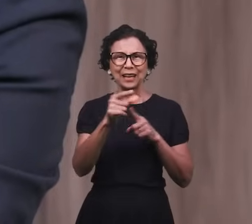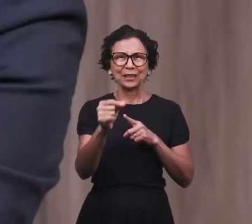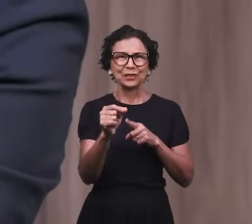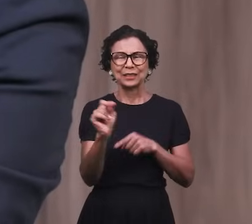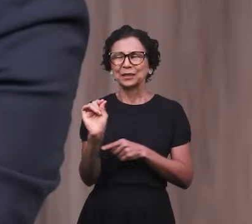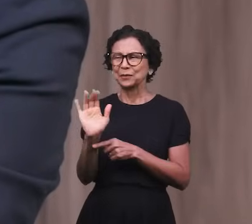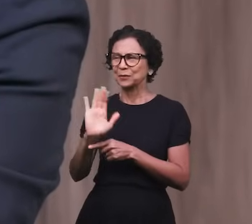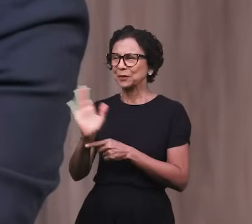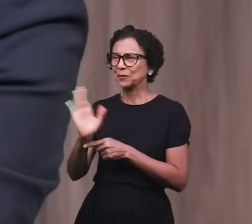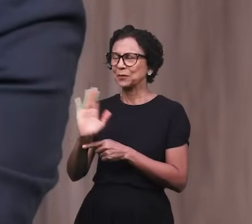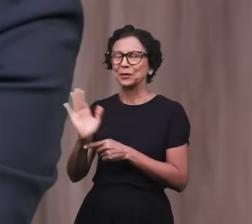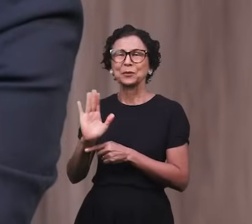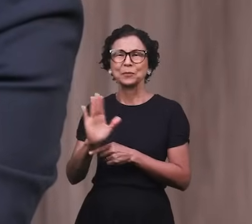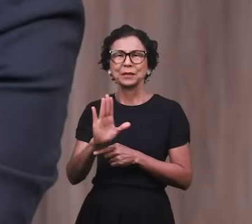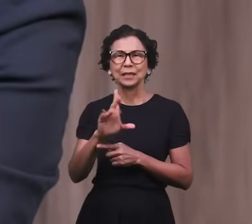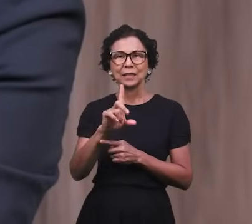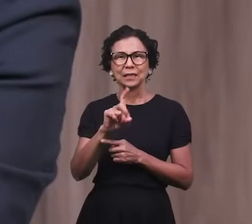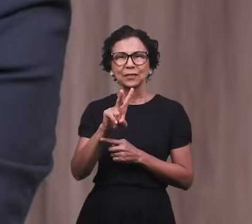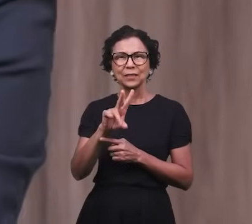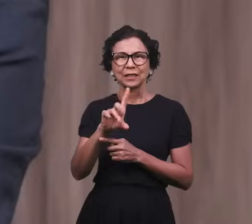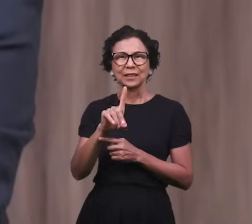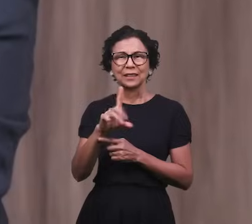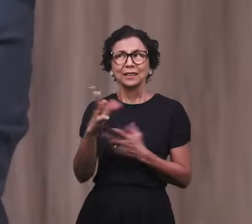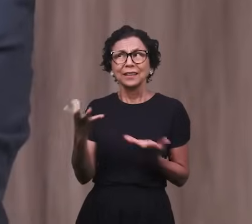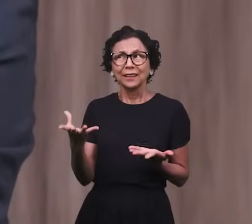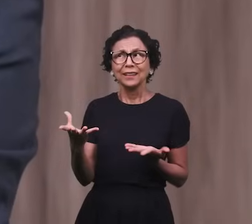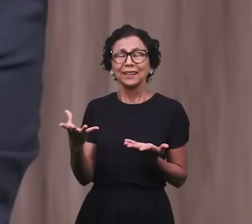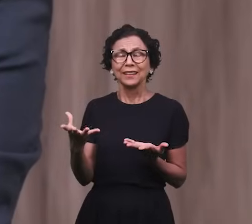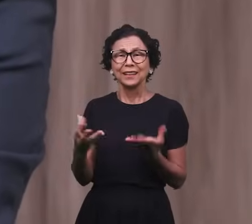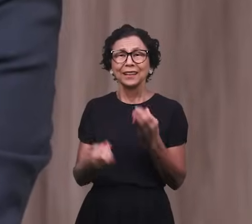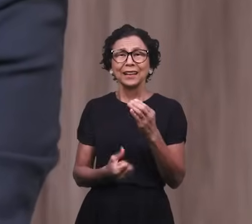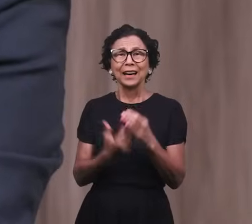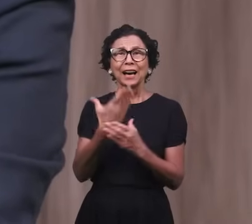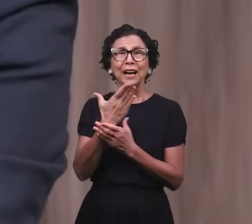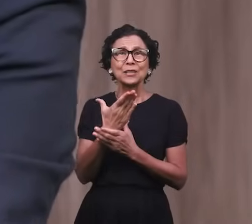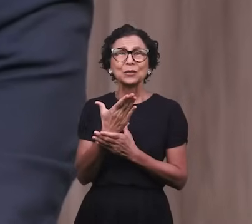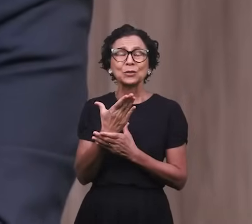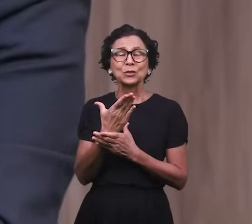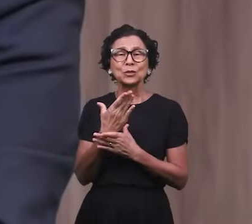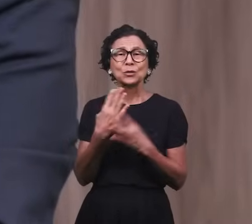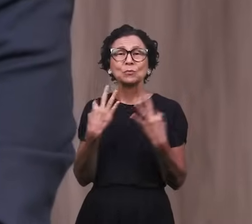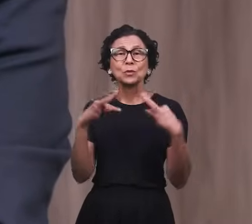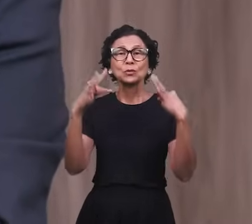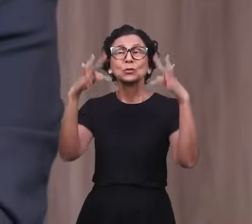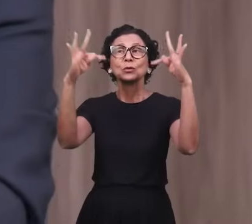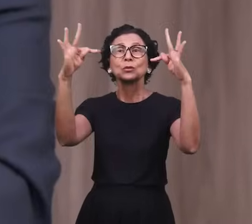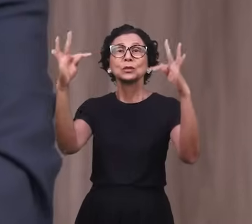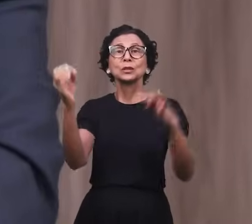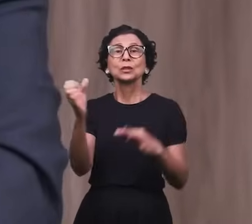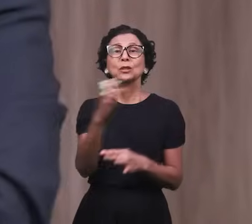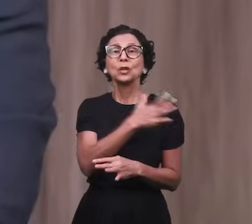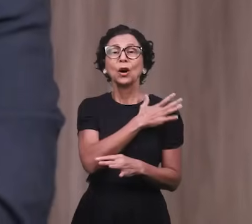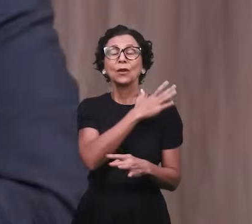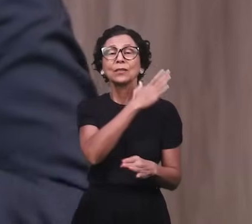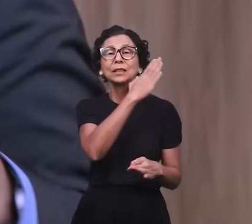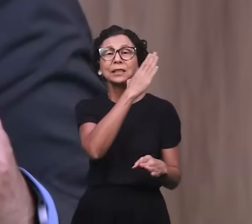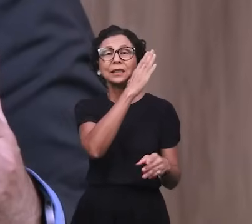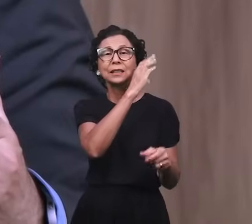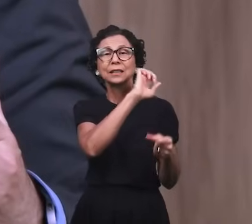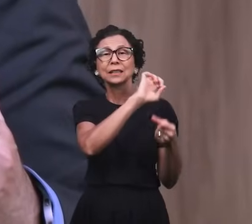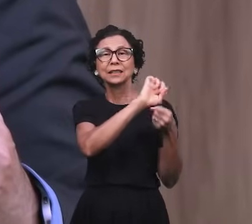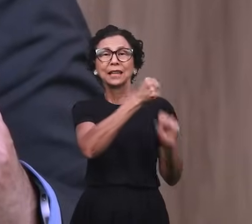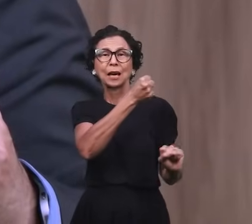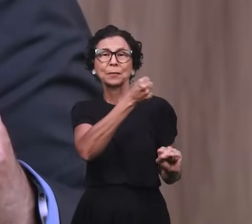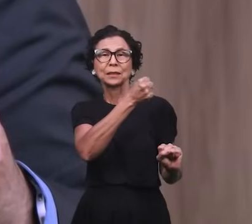filme, né? Locadoras de DVD, e que surgiu uma tecnologia que a gente chama de disruptiva porque ela quebra com a